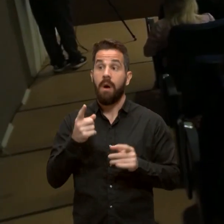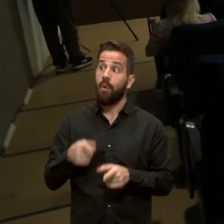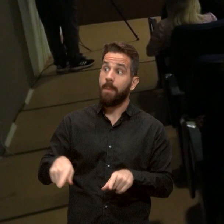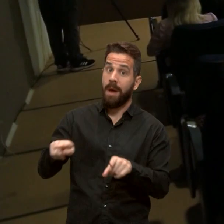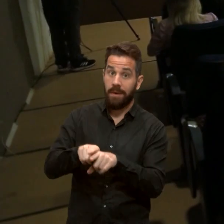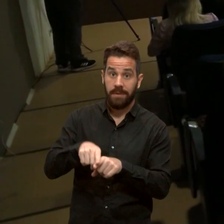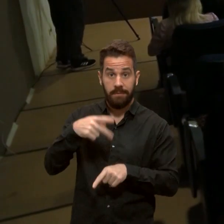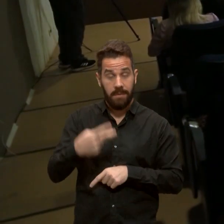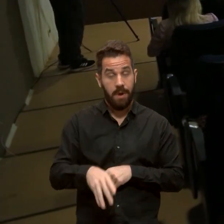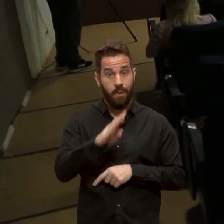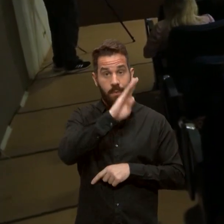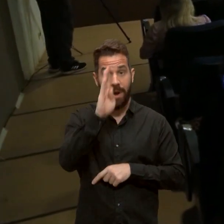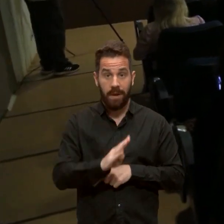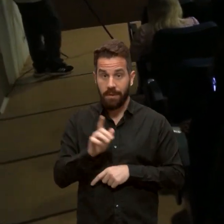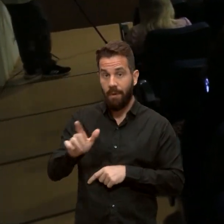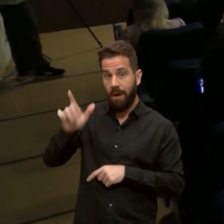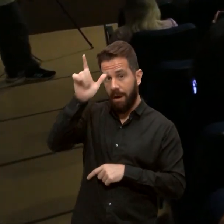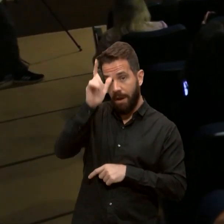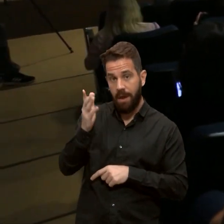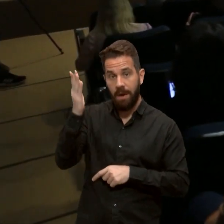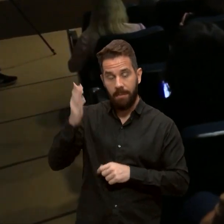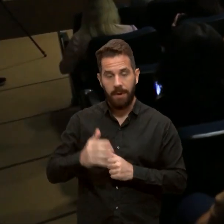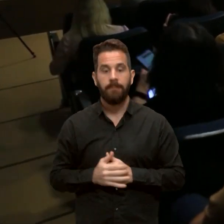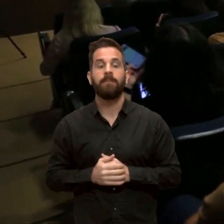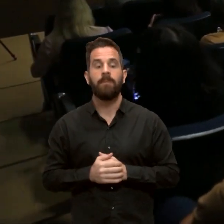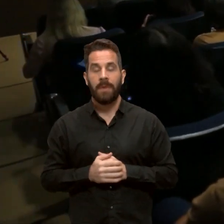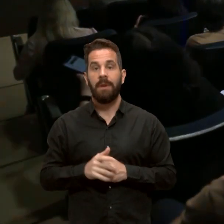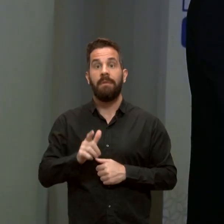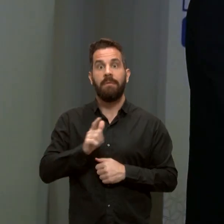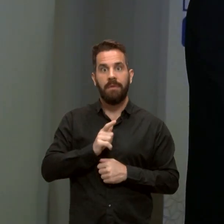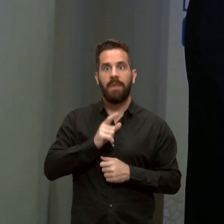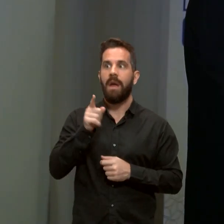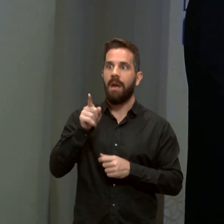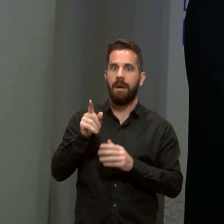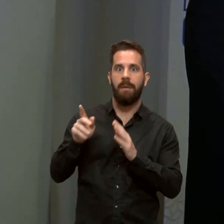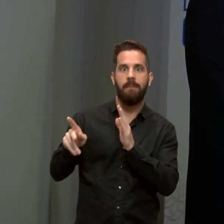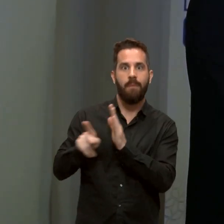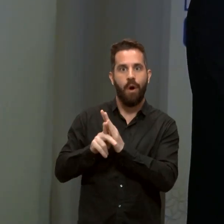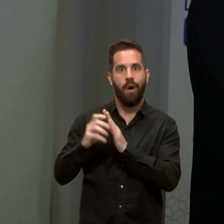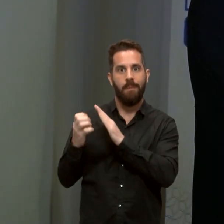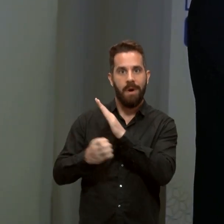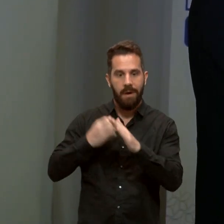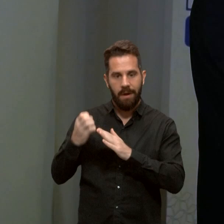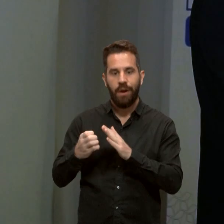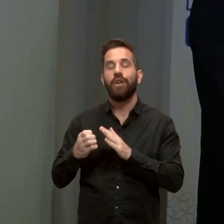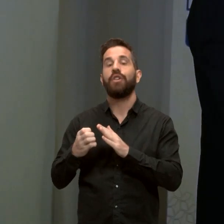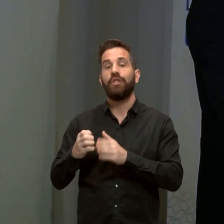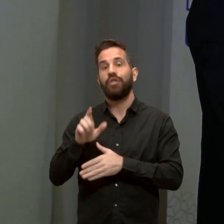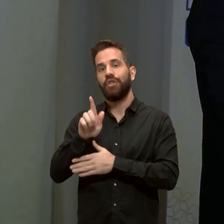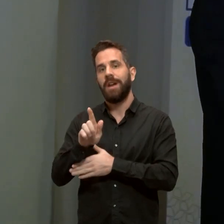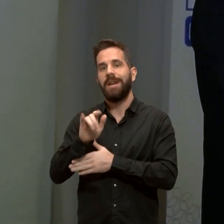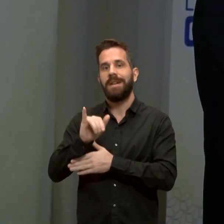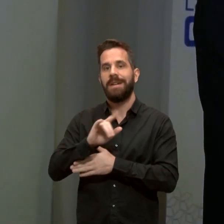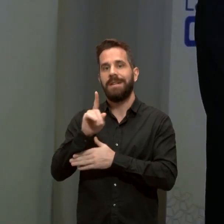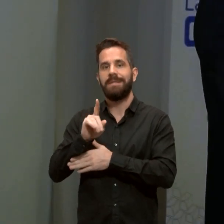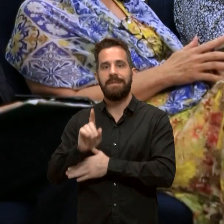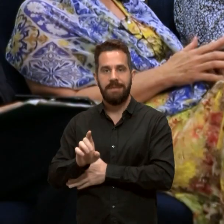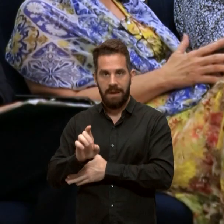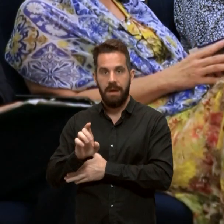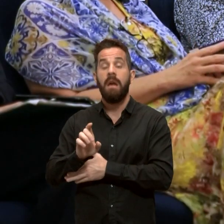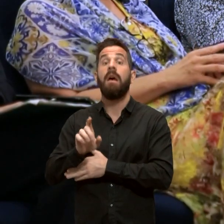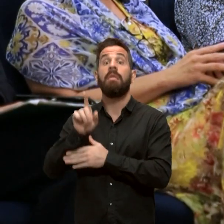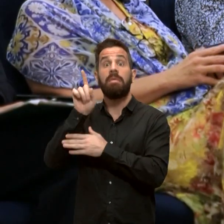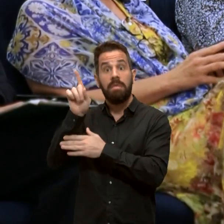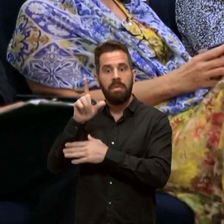projetos são implementados pela agência alemã GIZ e pretendem ampliar o mercado de hidrogênio verde no Brasil.